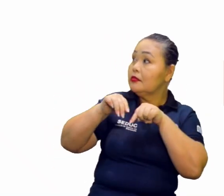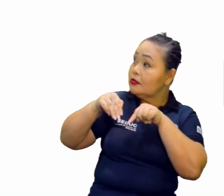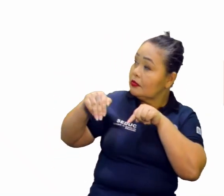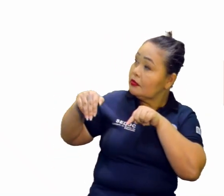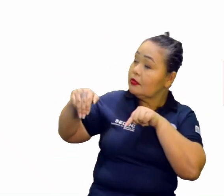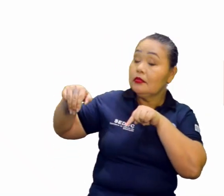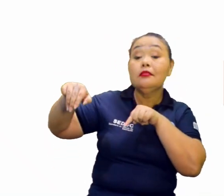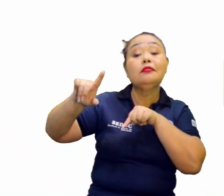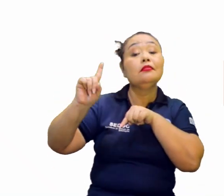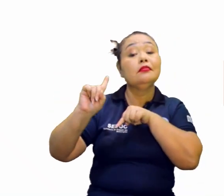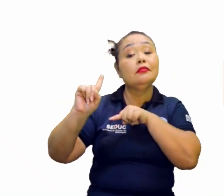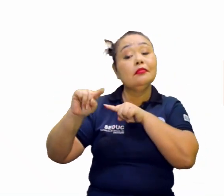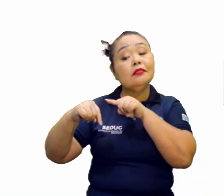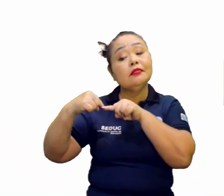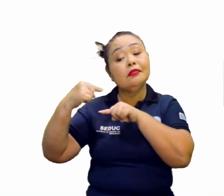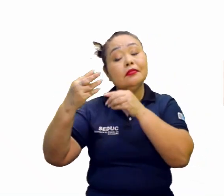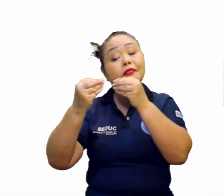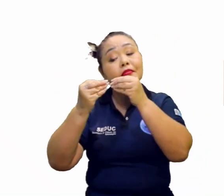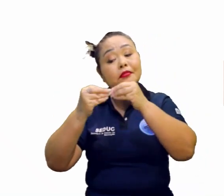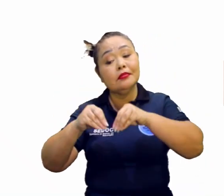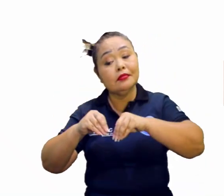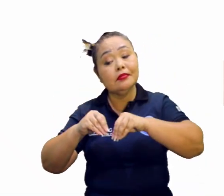venha a prejudicar. Em vez de eu